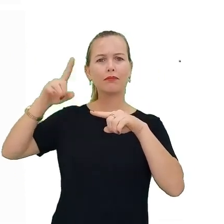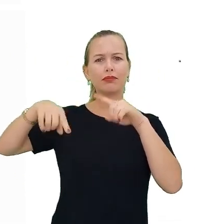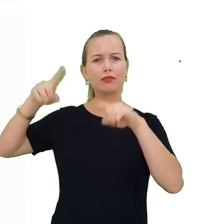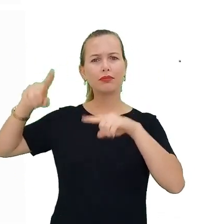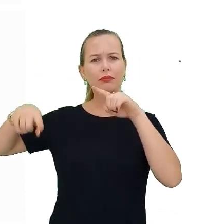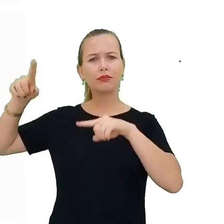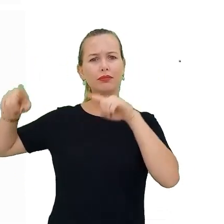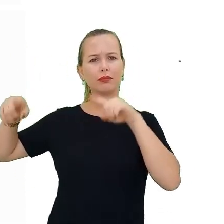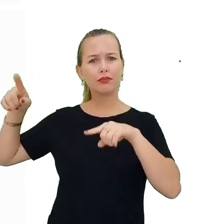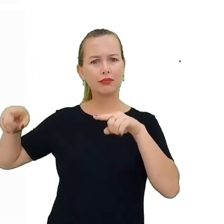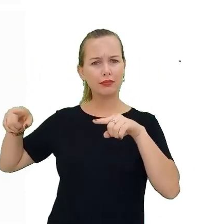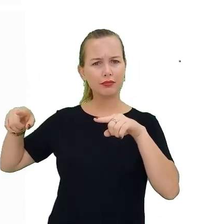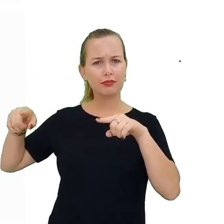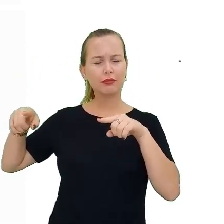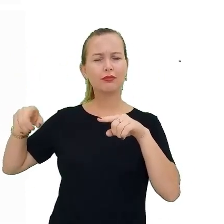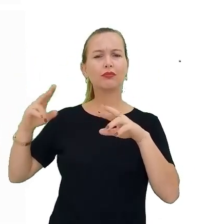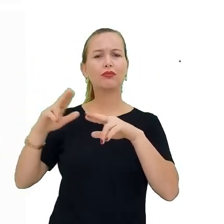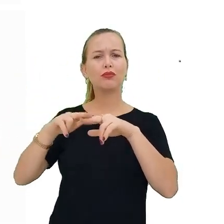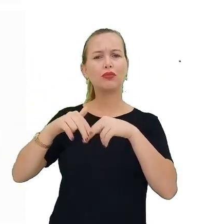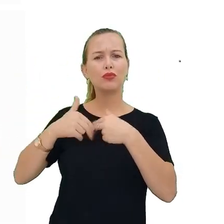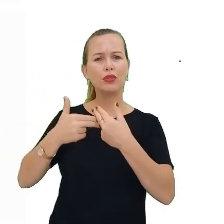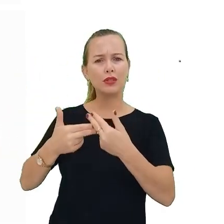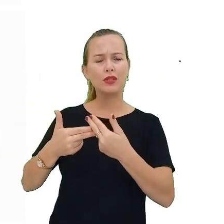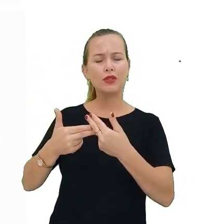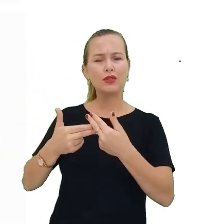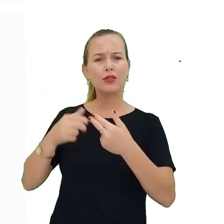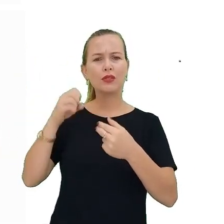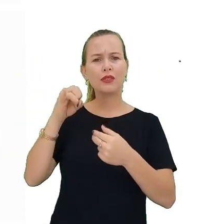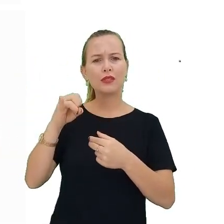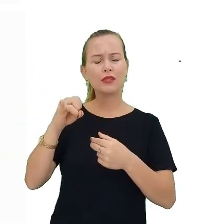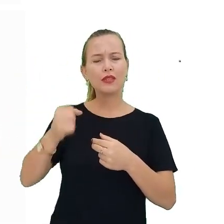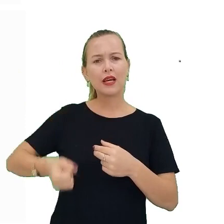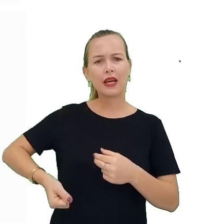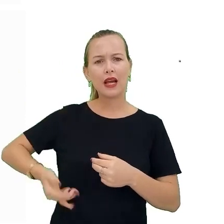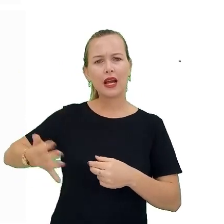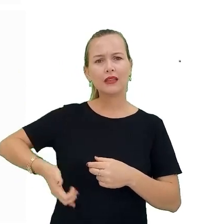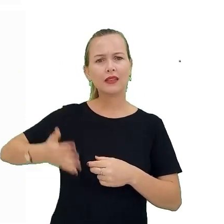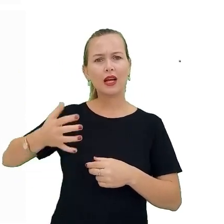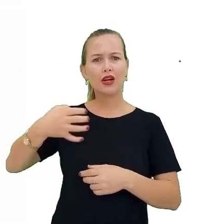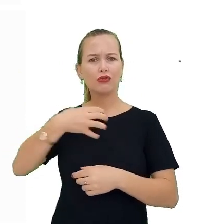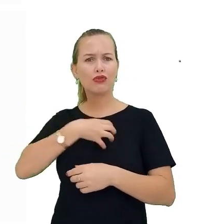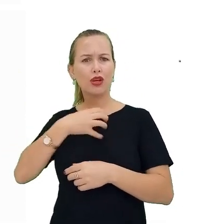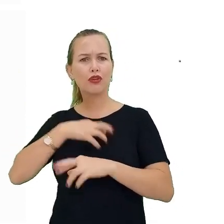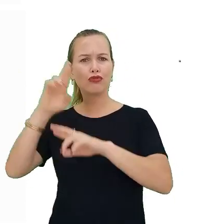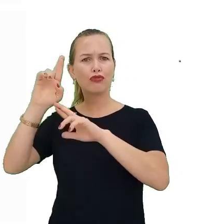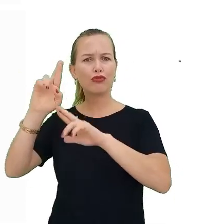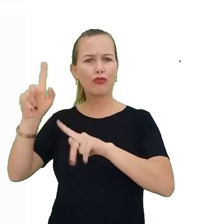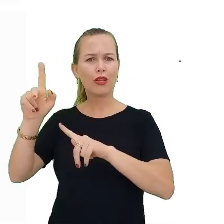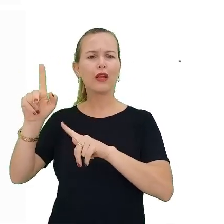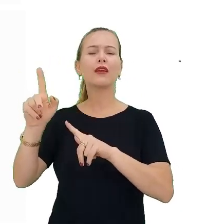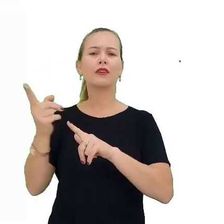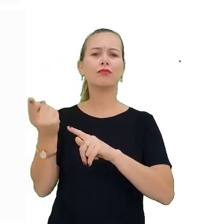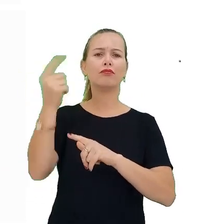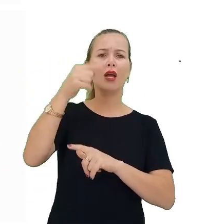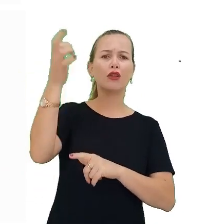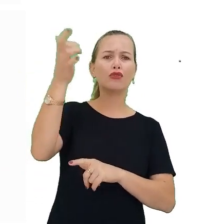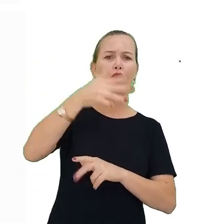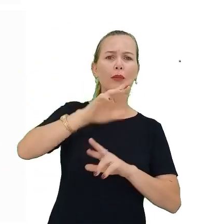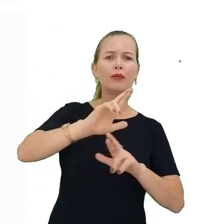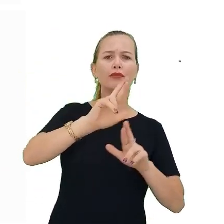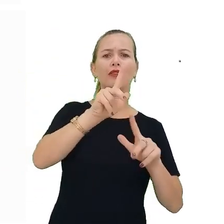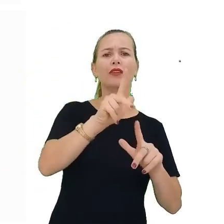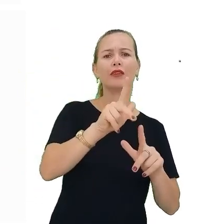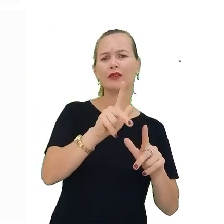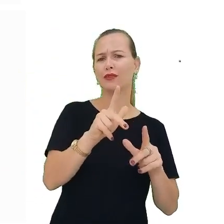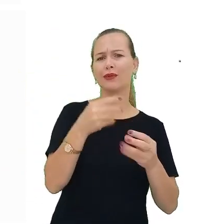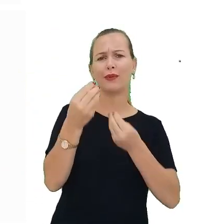dinheiro. E assim, consequentemente, se foram gastos de outra forma, irão sobrar valores diferentes. Não